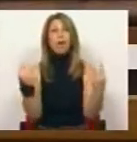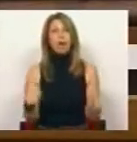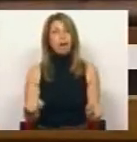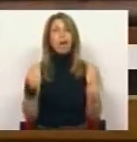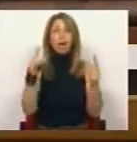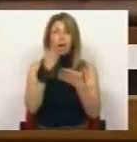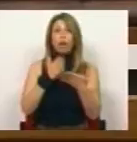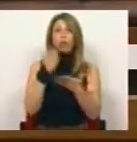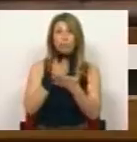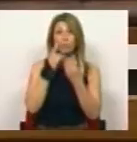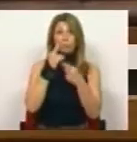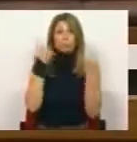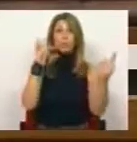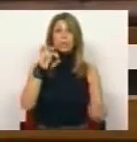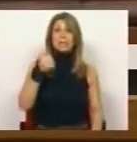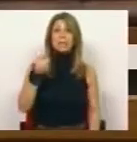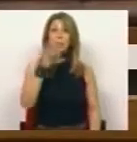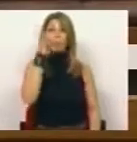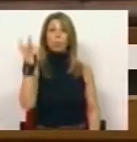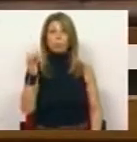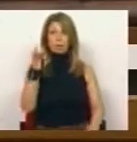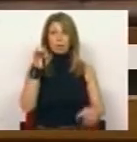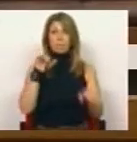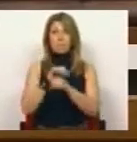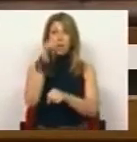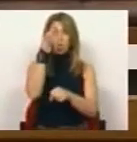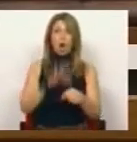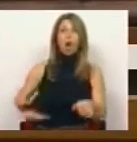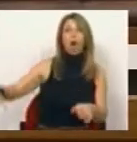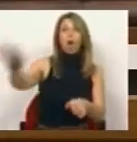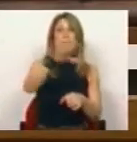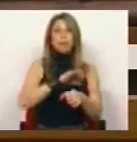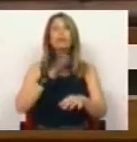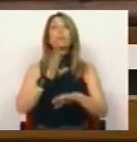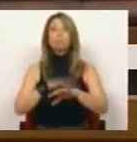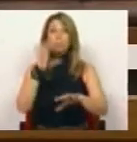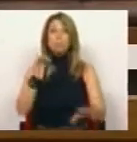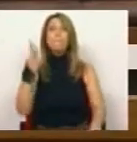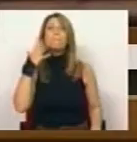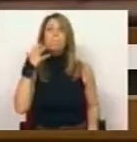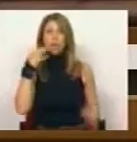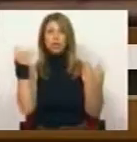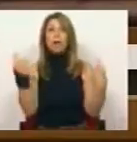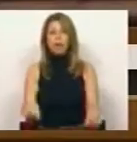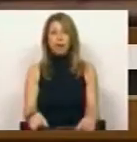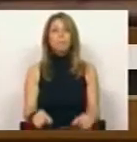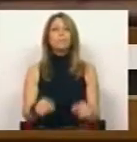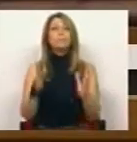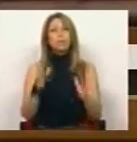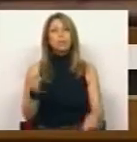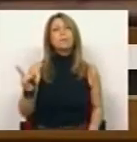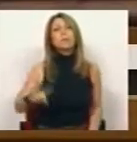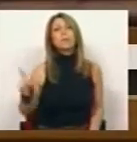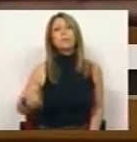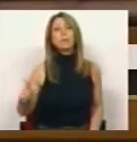que 85% da poluição dos oceanos advém da presença de plástico. E já se tornaram recorrentes